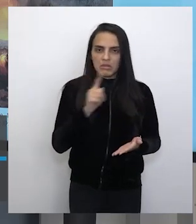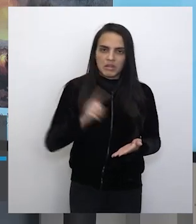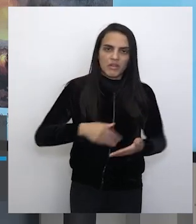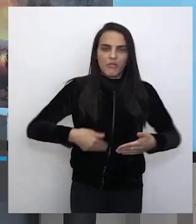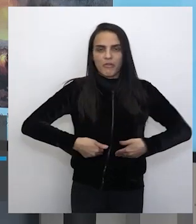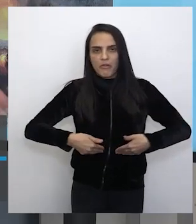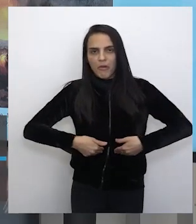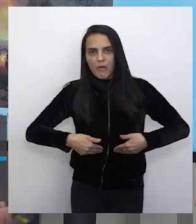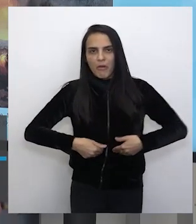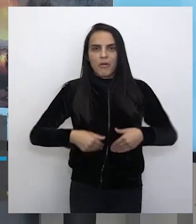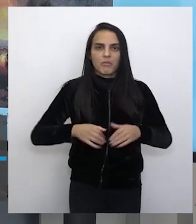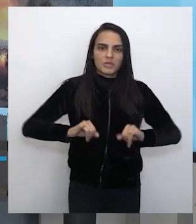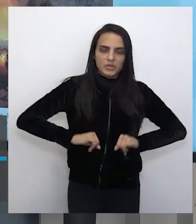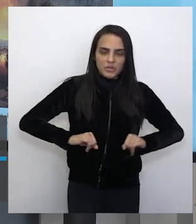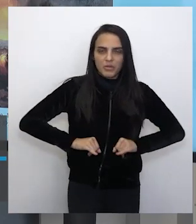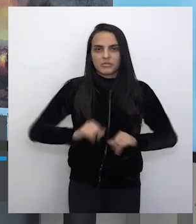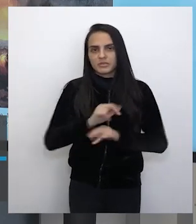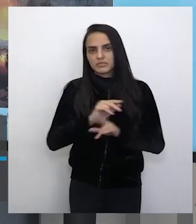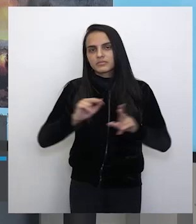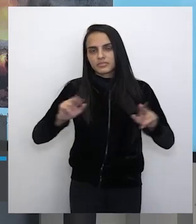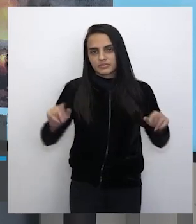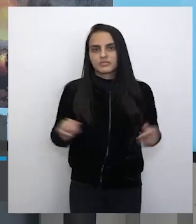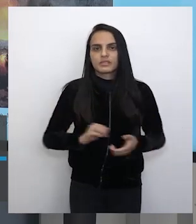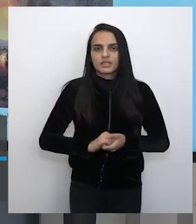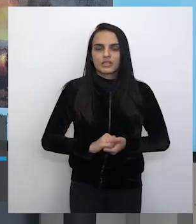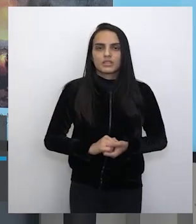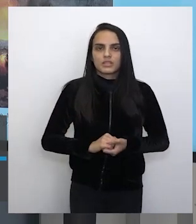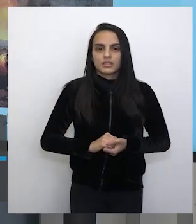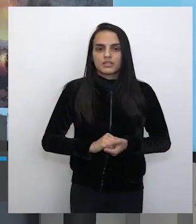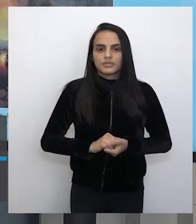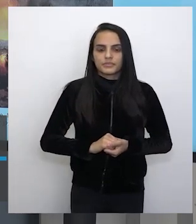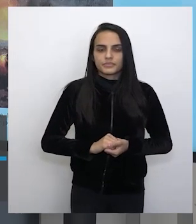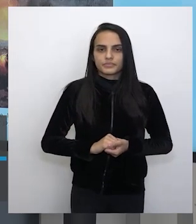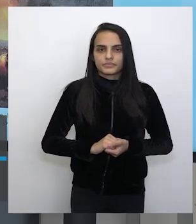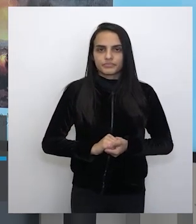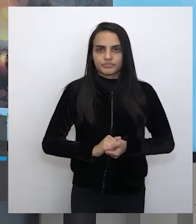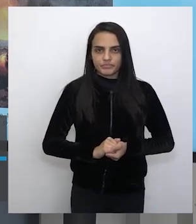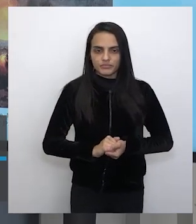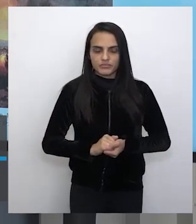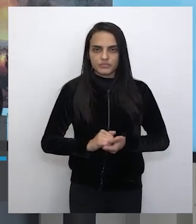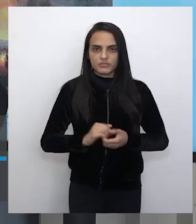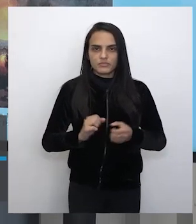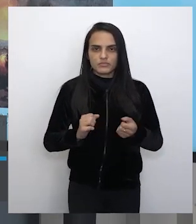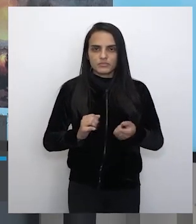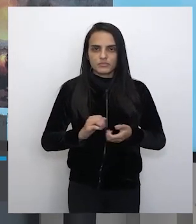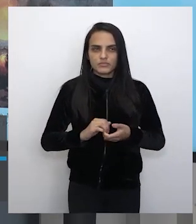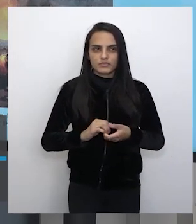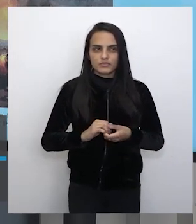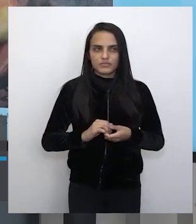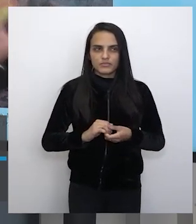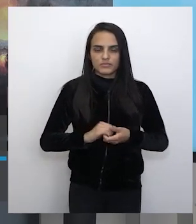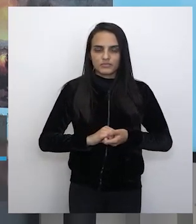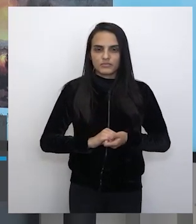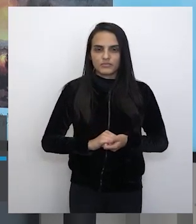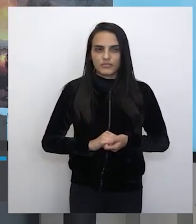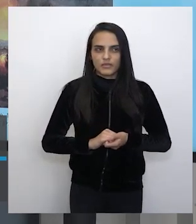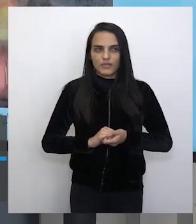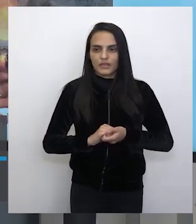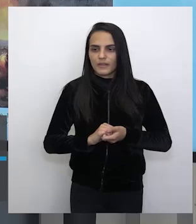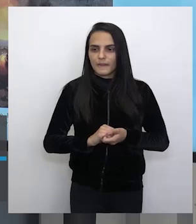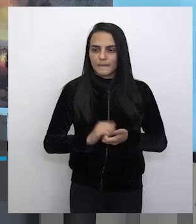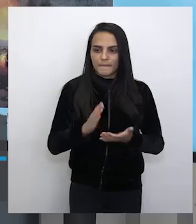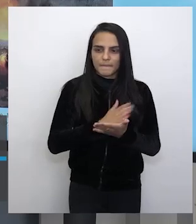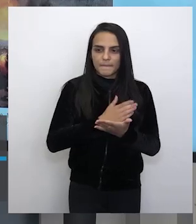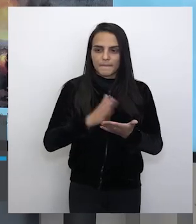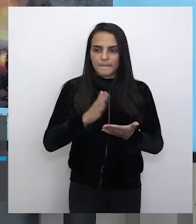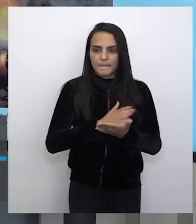sistema de suzerania e vassalagem, onde ele podia pegar a mínima parte do que ele produzia para si e tinha que dar o restante todo para a coroa, enfim,